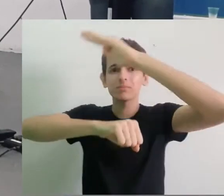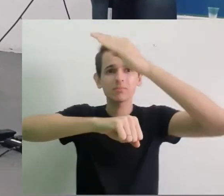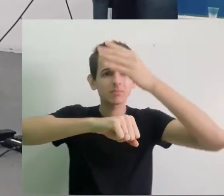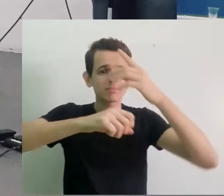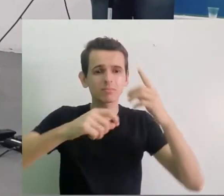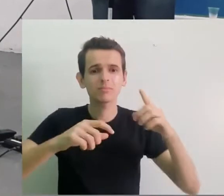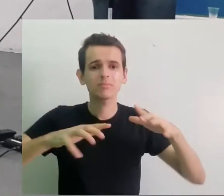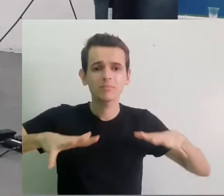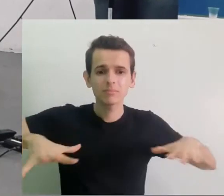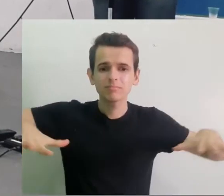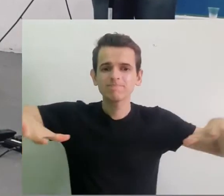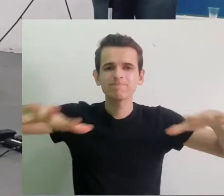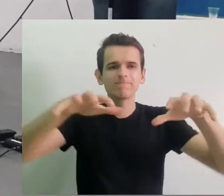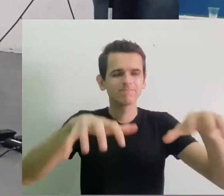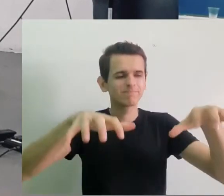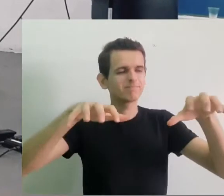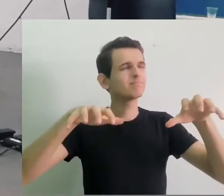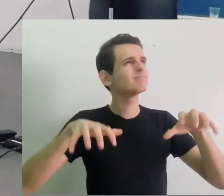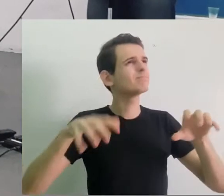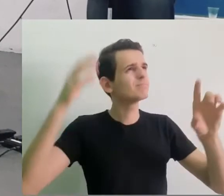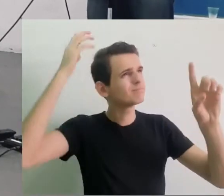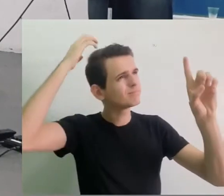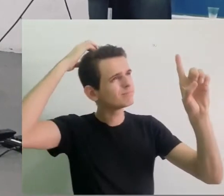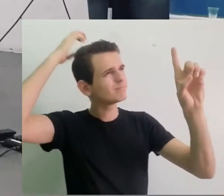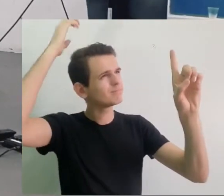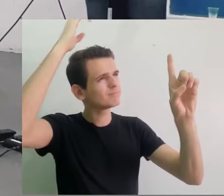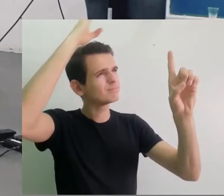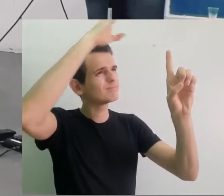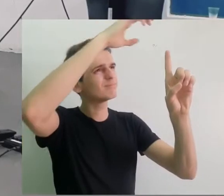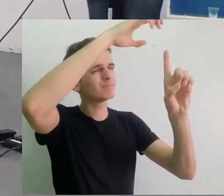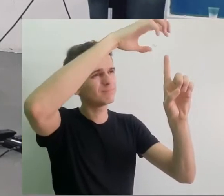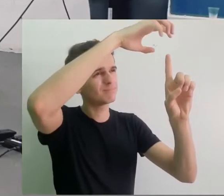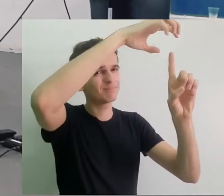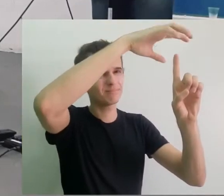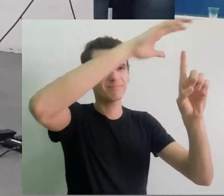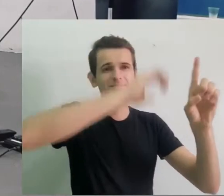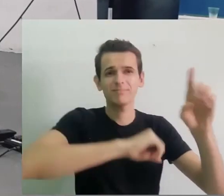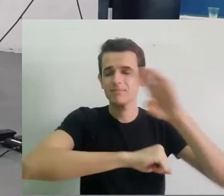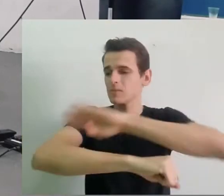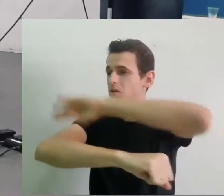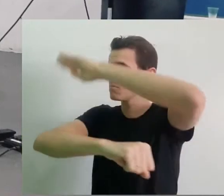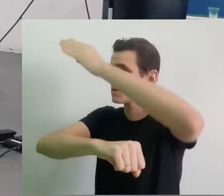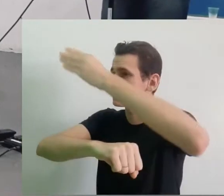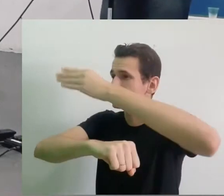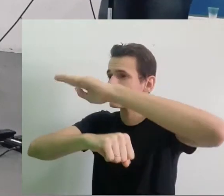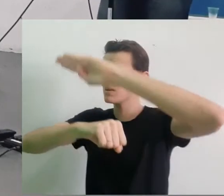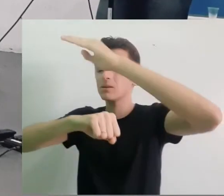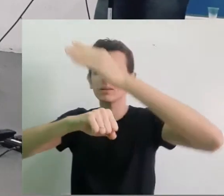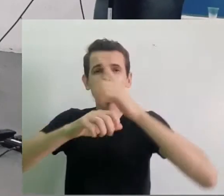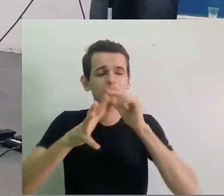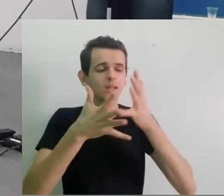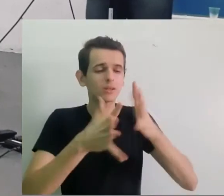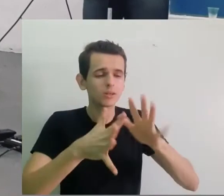majestade, louvores ao Rei. Montanhas se prostrem